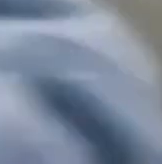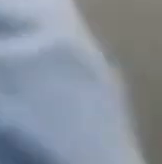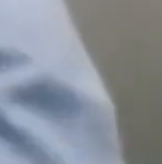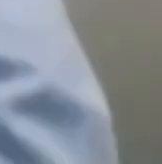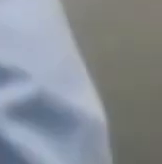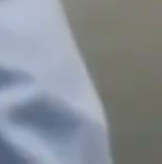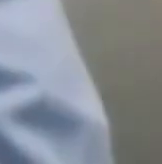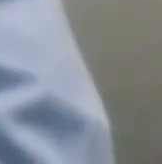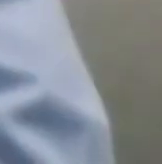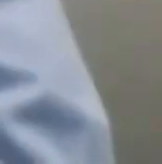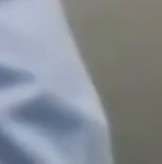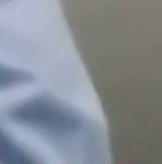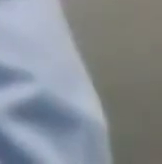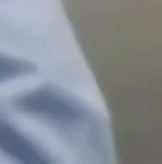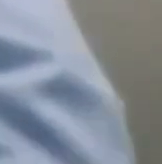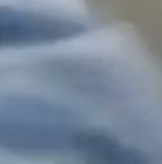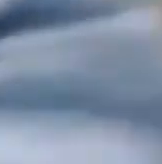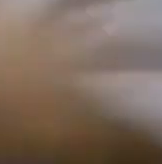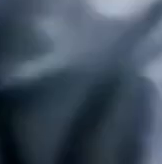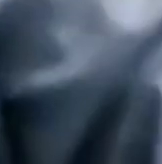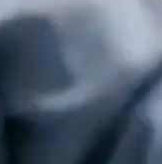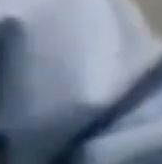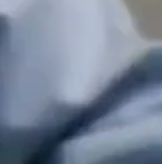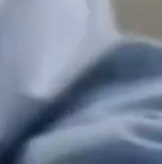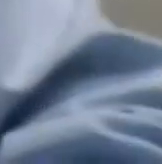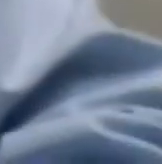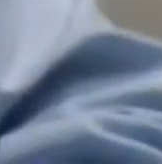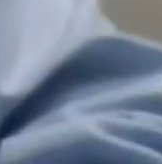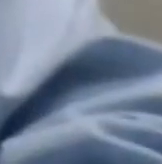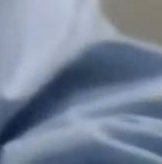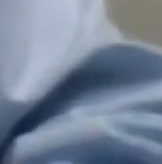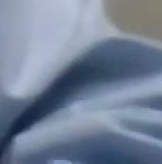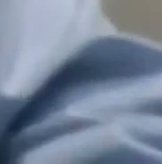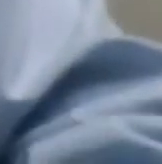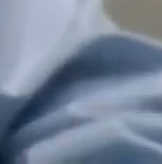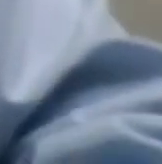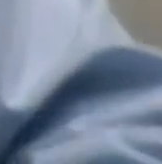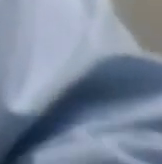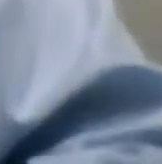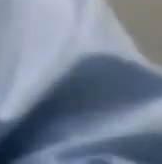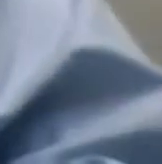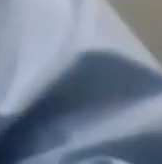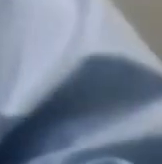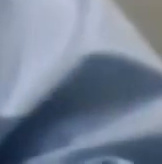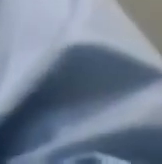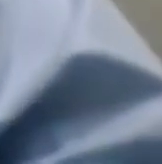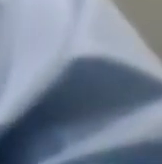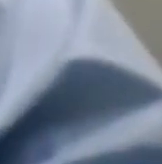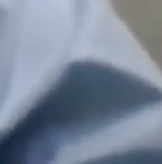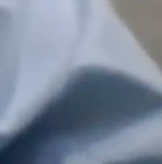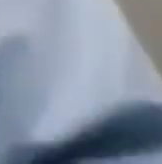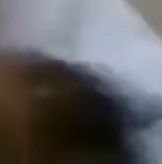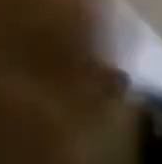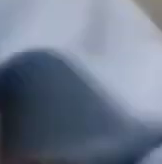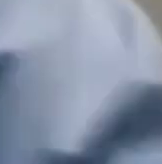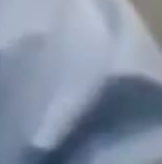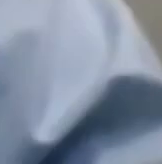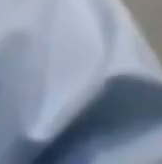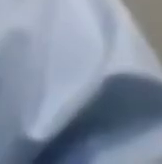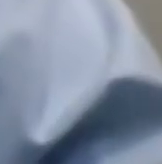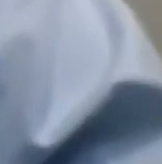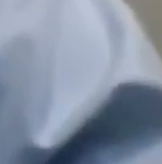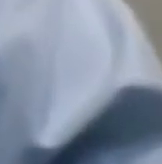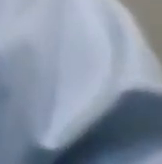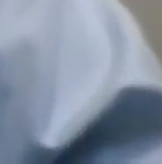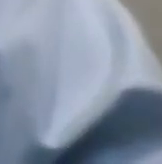mas em outros espaços. Com a reforma que está estruturada das praças municipais de Campinas, um pouco